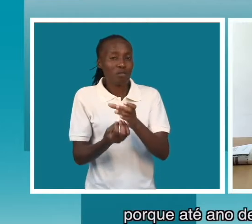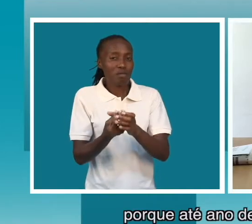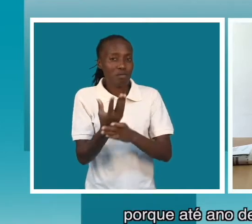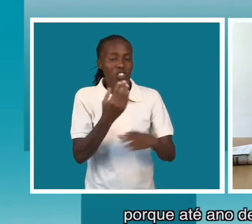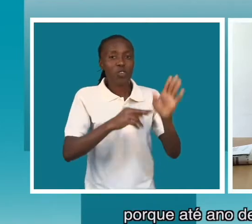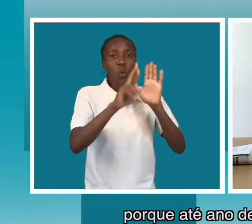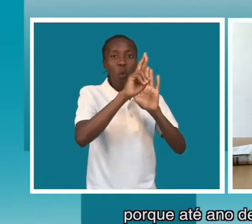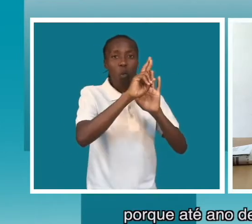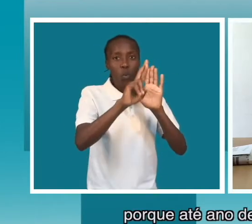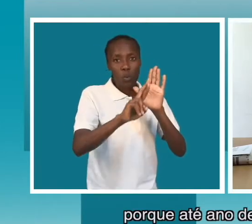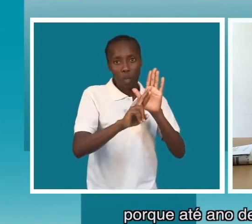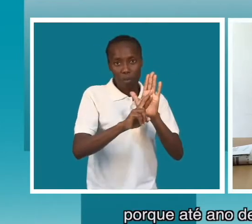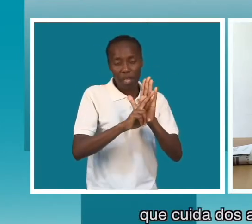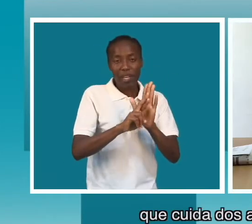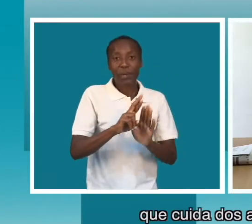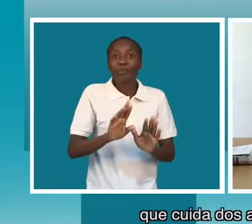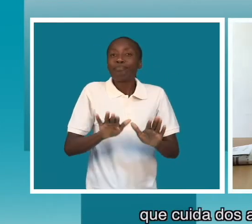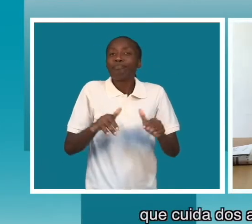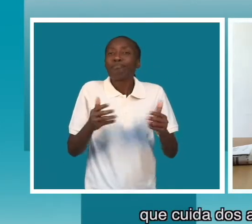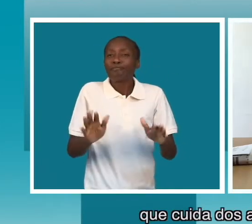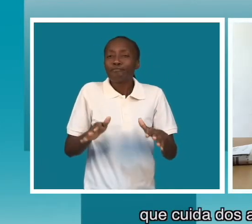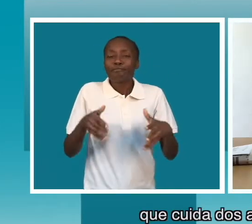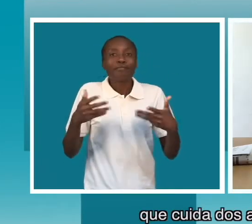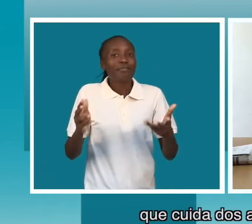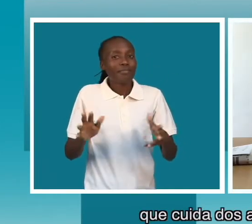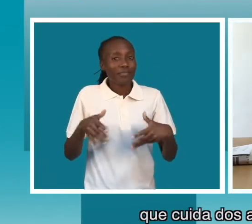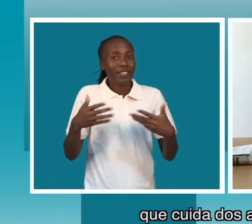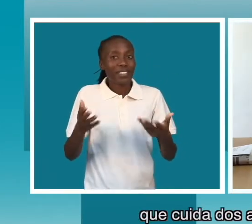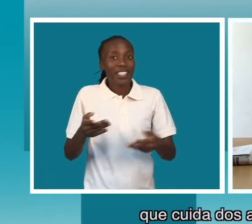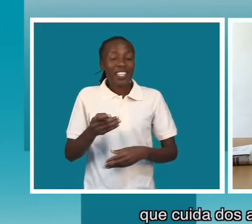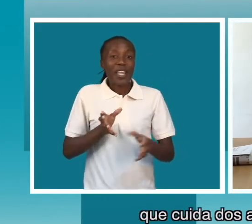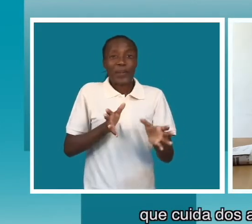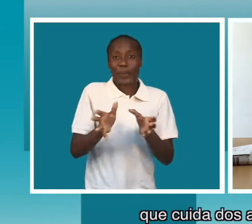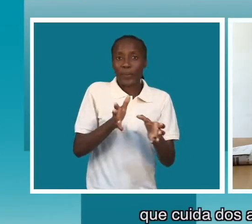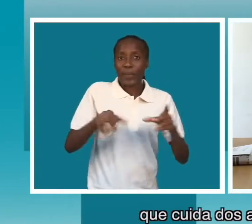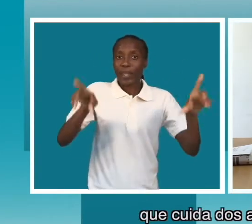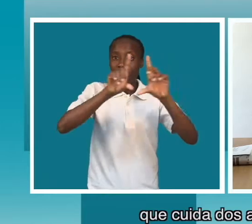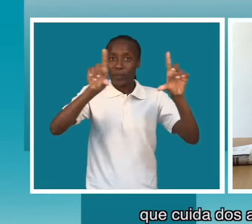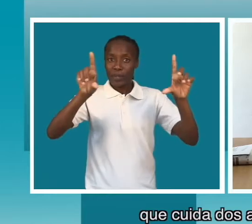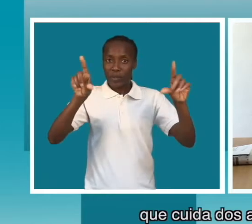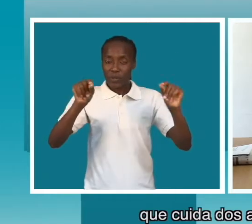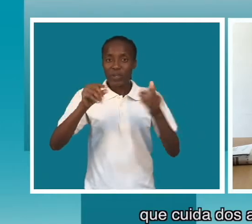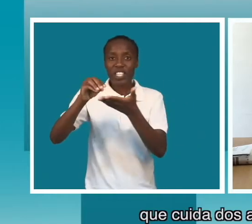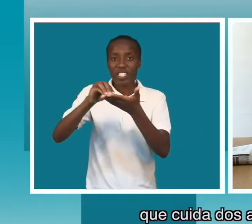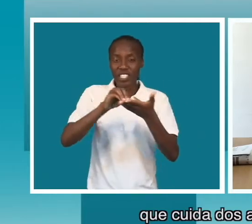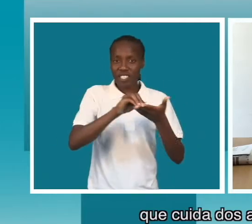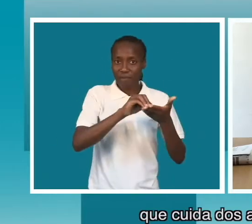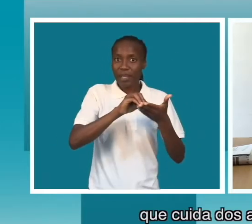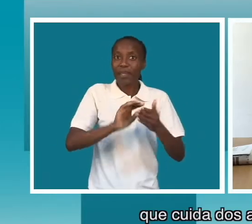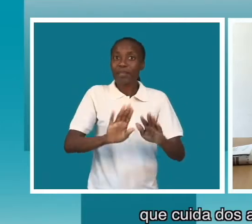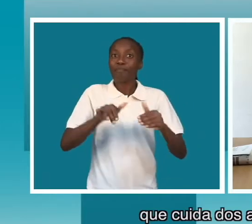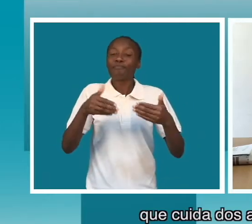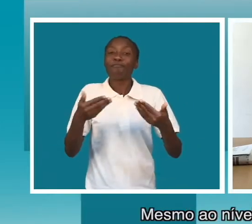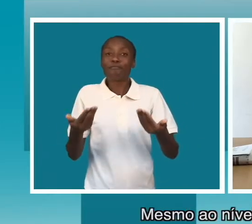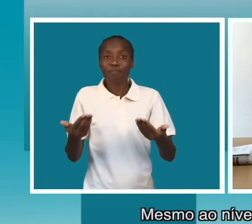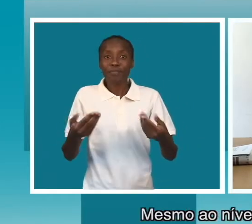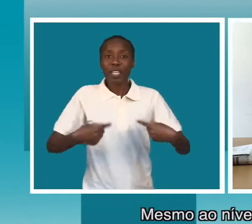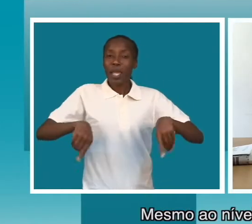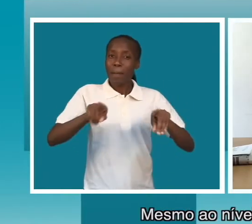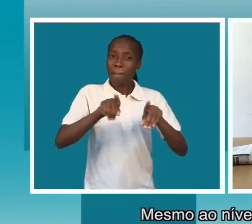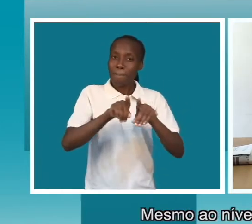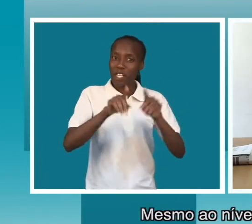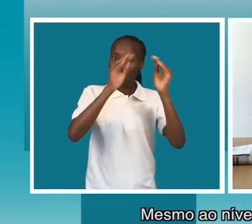o flamento que que cuida dos assuntos dessa sensibilidade e